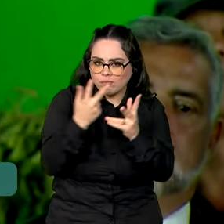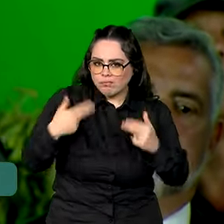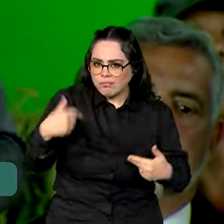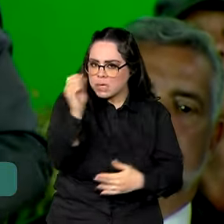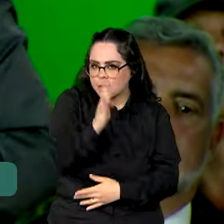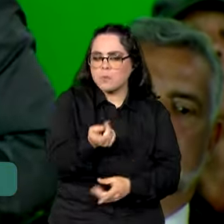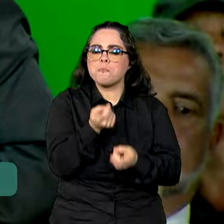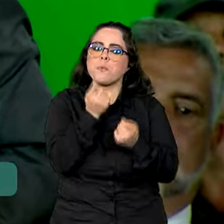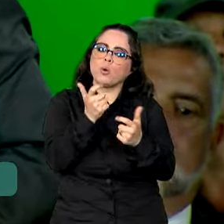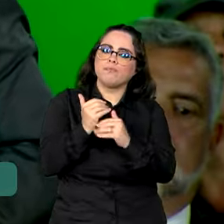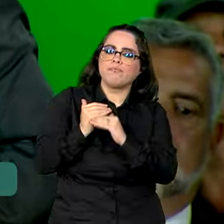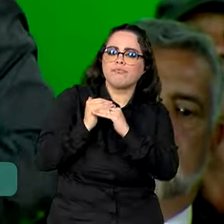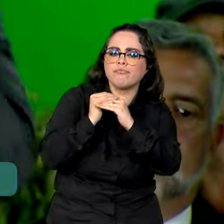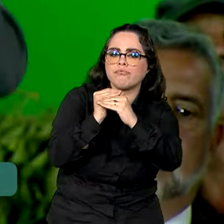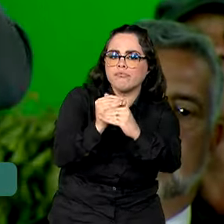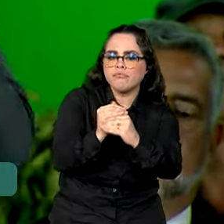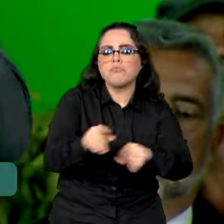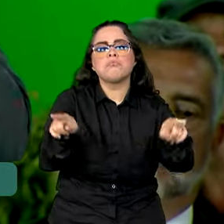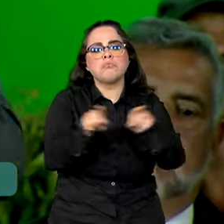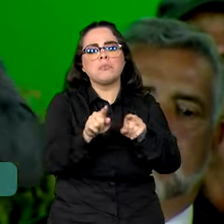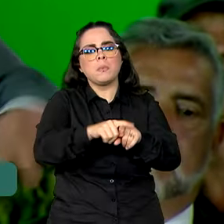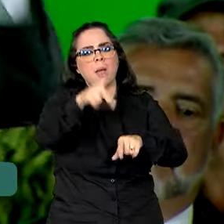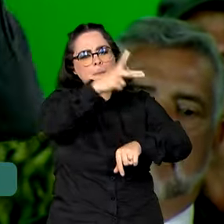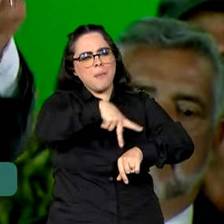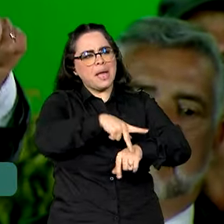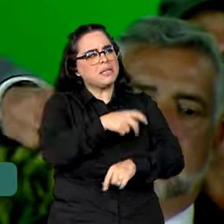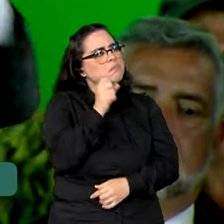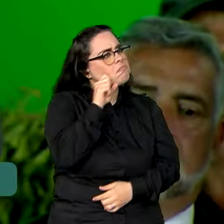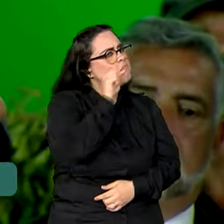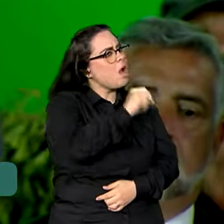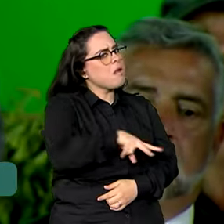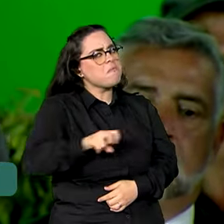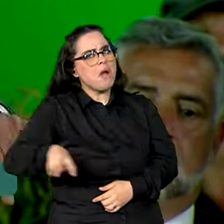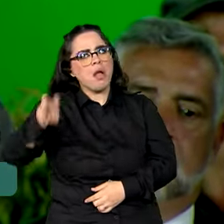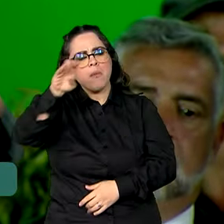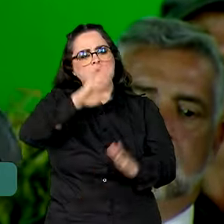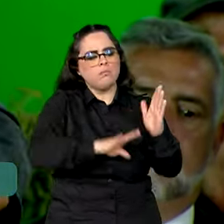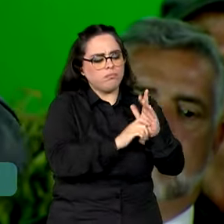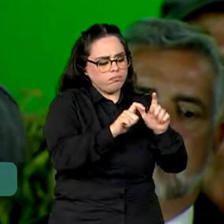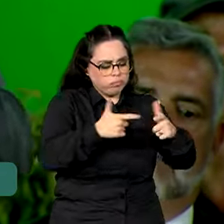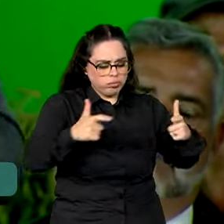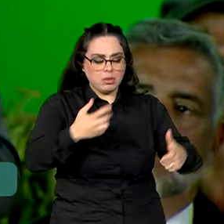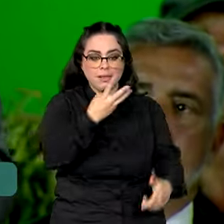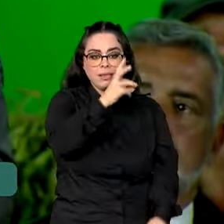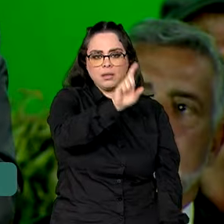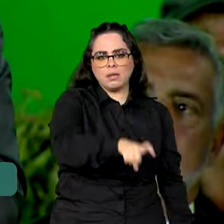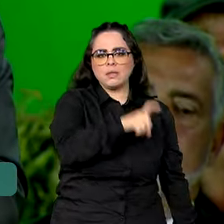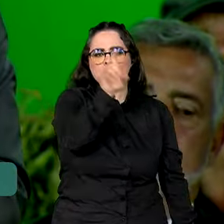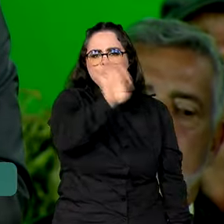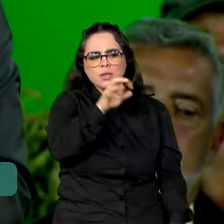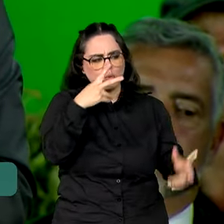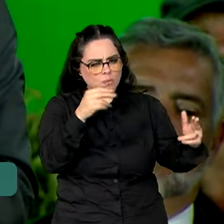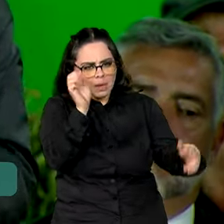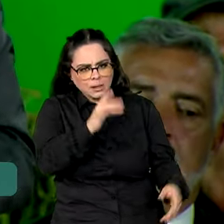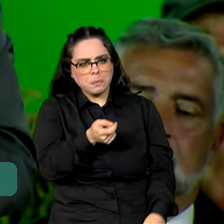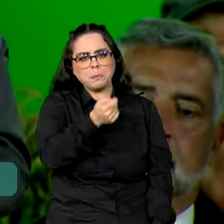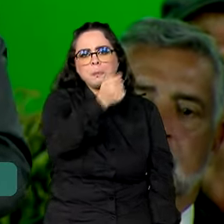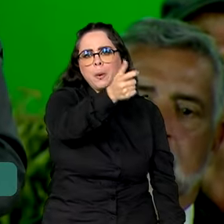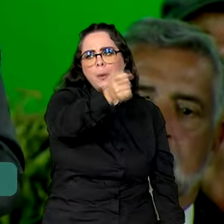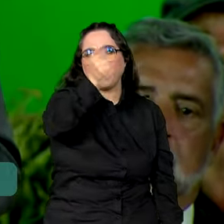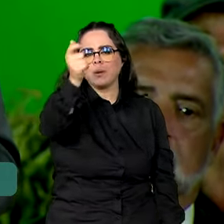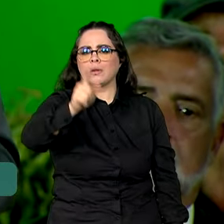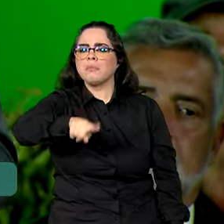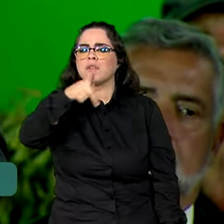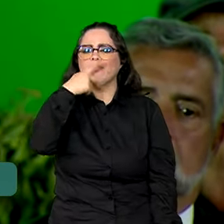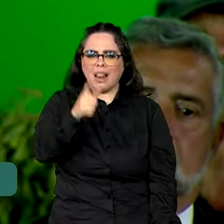Tem pouquíssimo país com crescimento que vai chegar a 3,5% desse ano do que o Brasil. Alguns